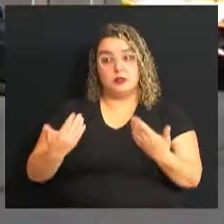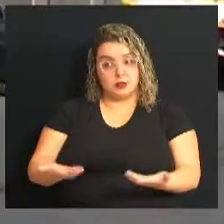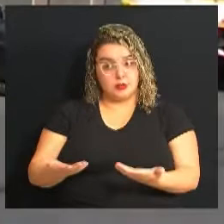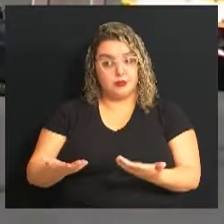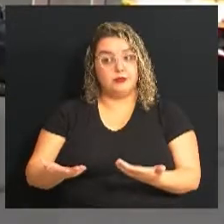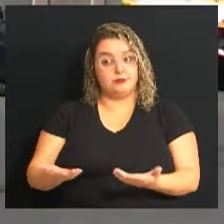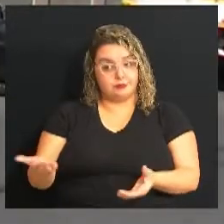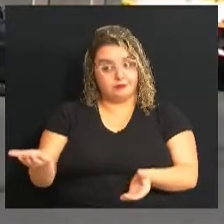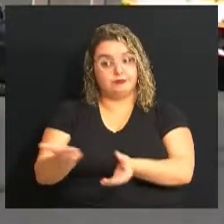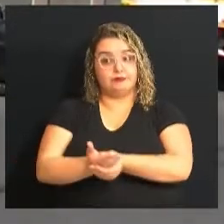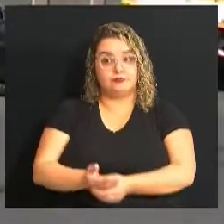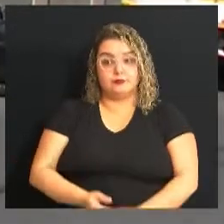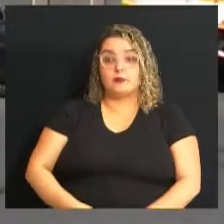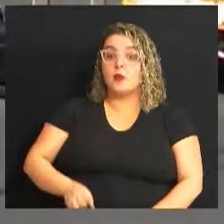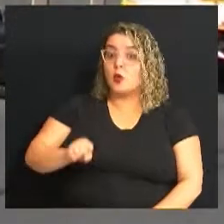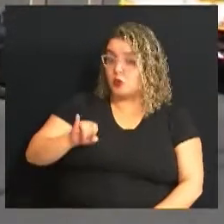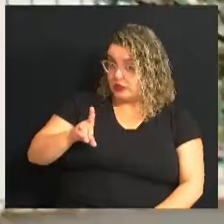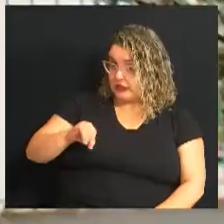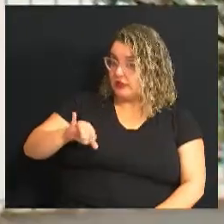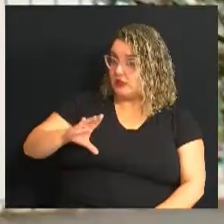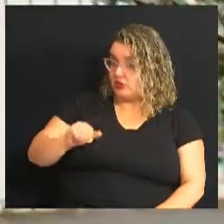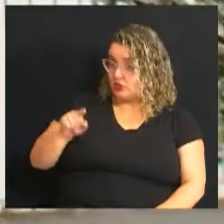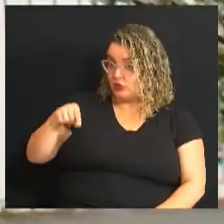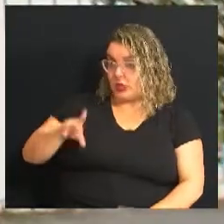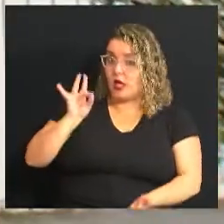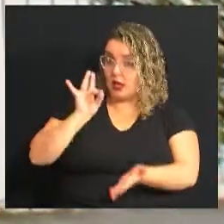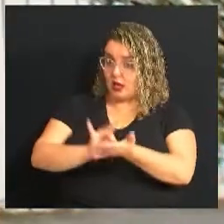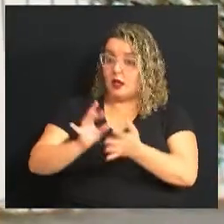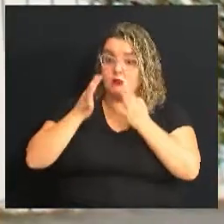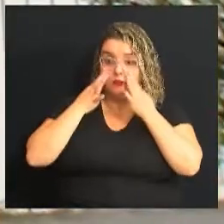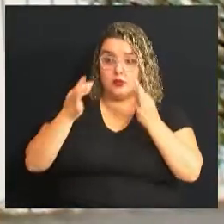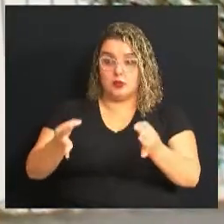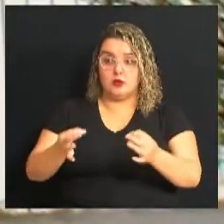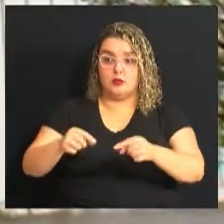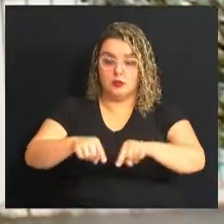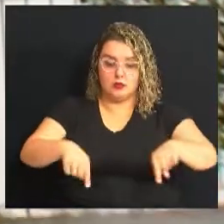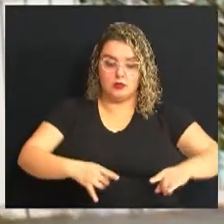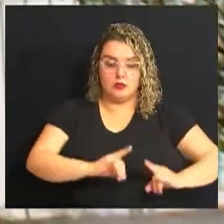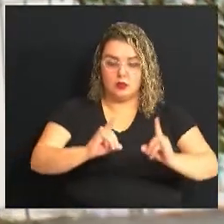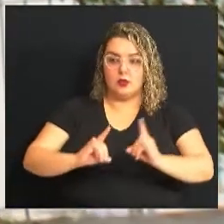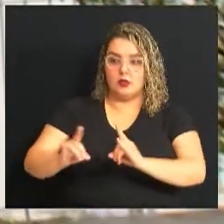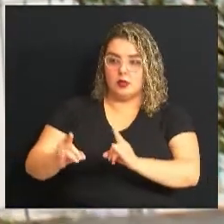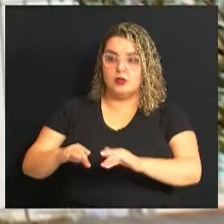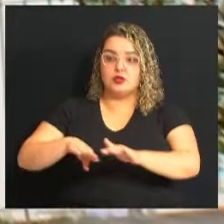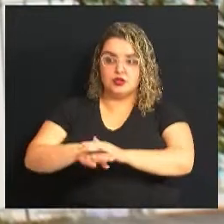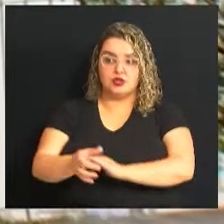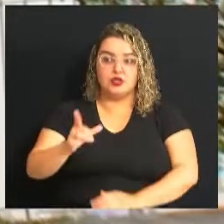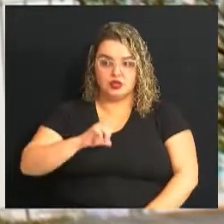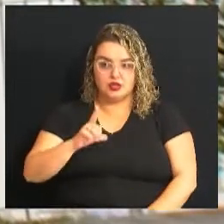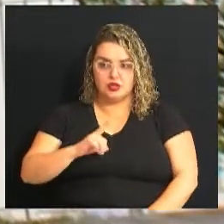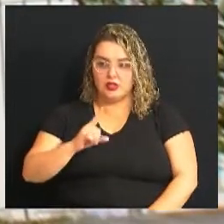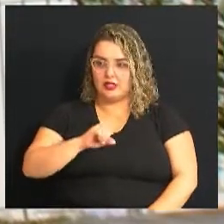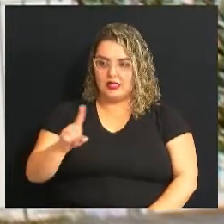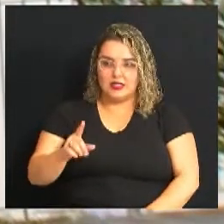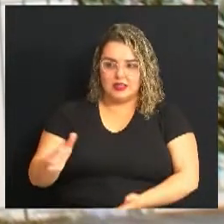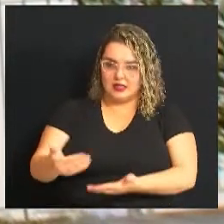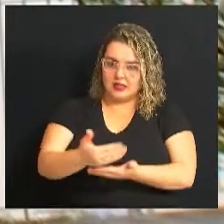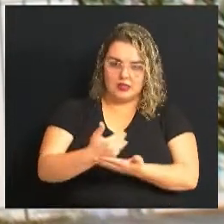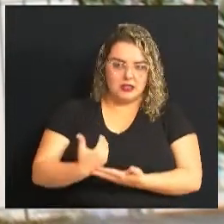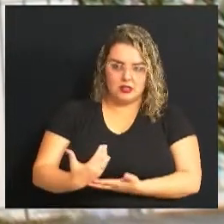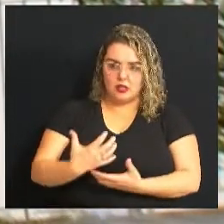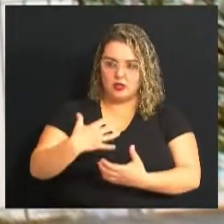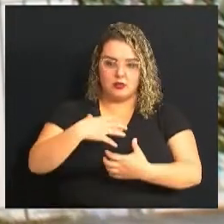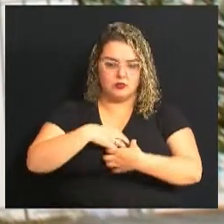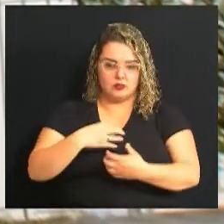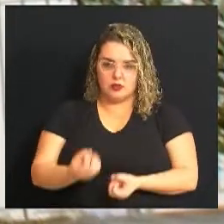está atento a essa realidade. O condomínio ele já tinha como hábito não coletar dados sensíveis